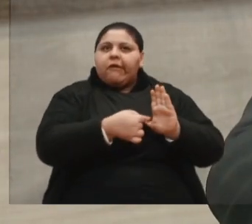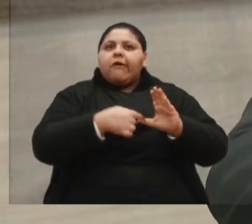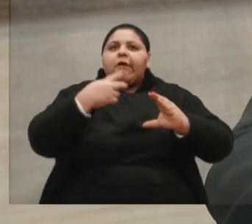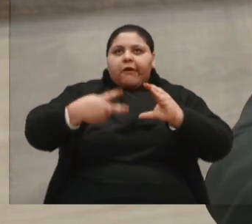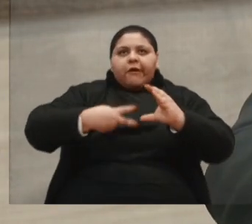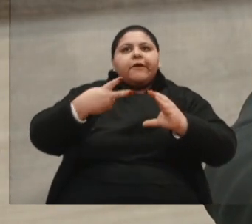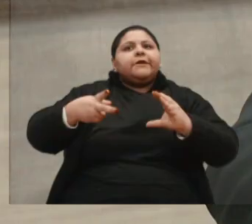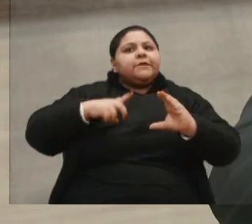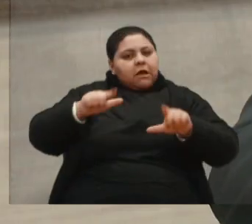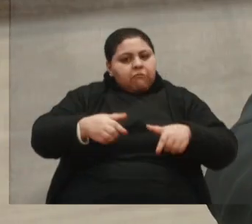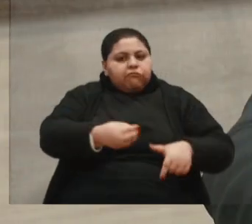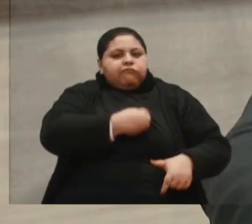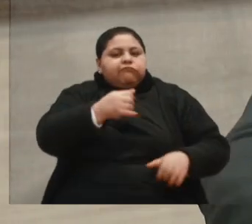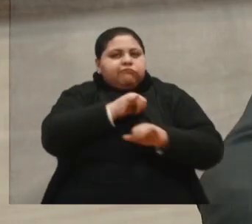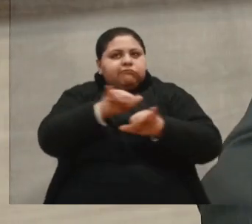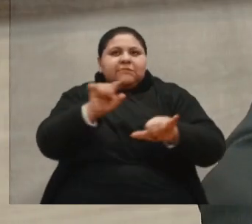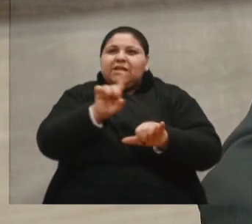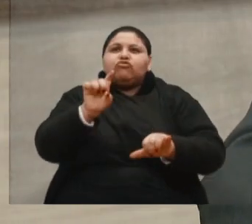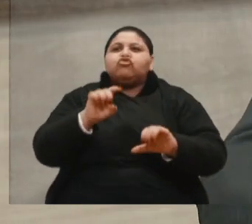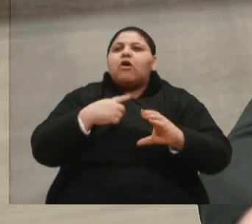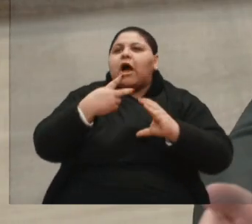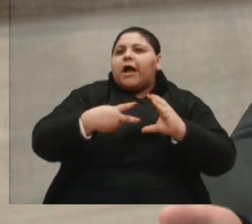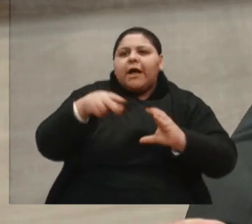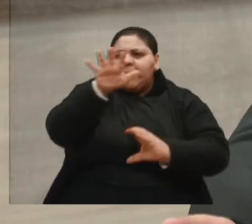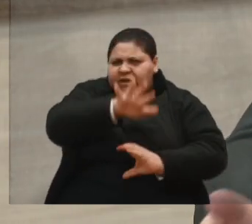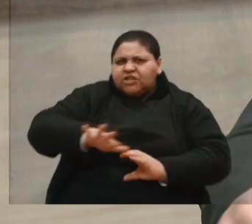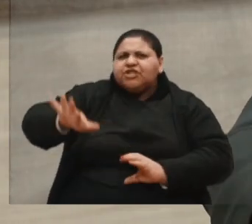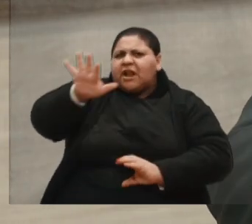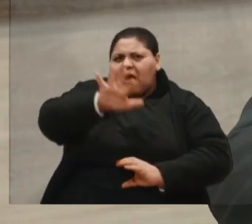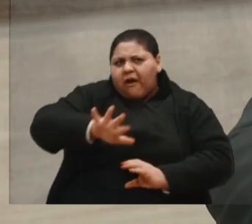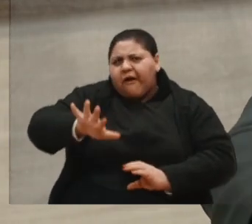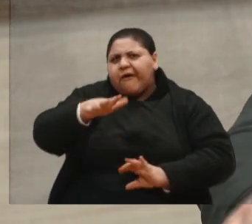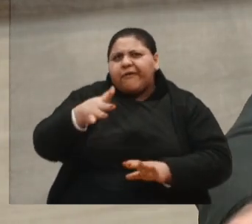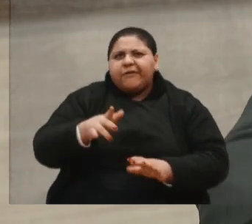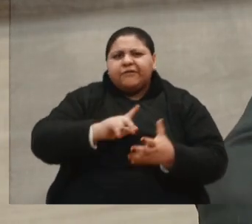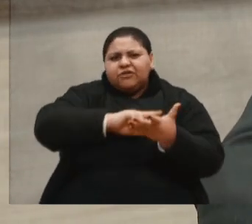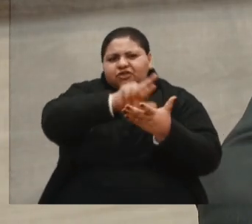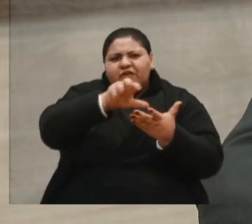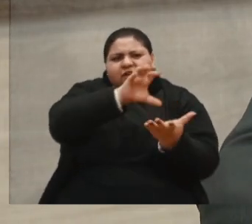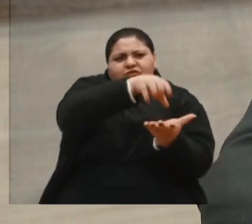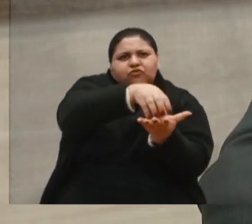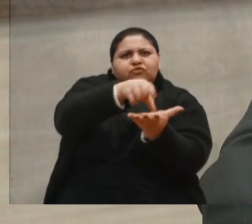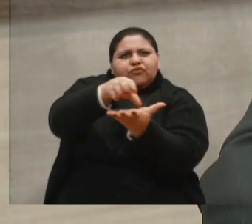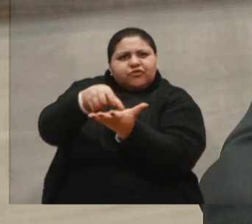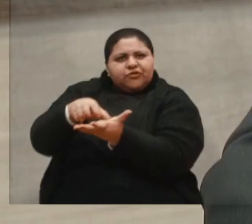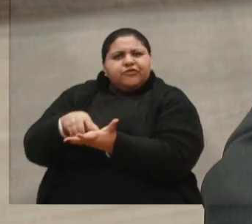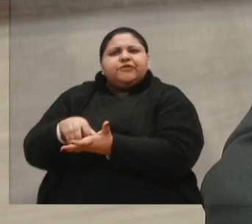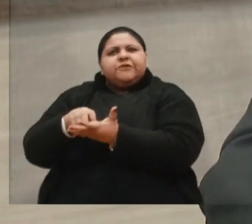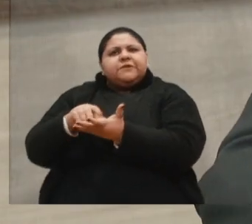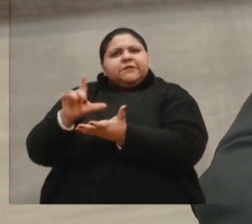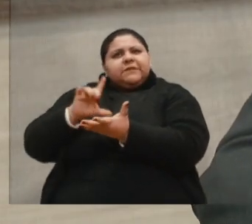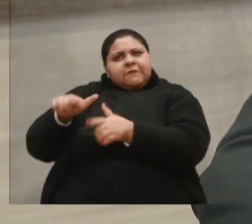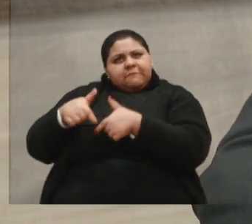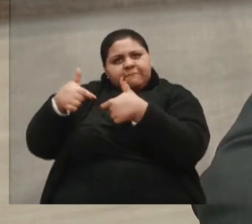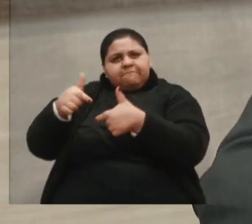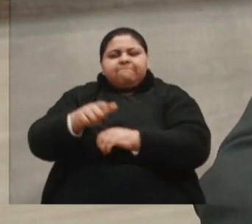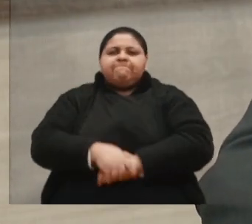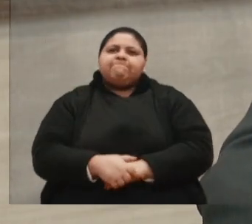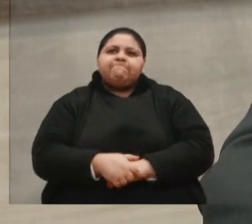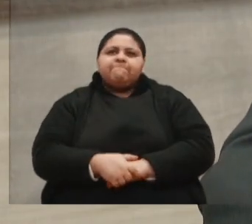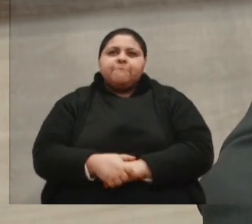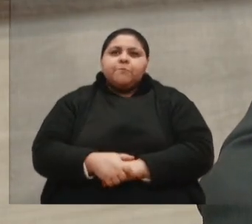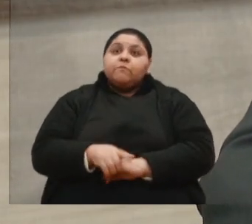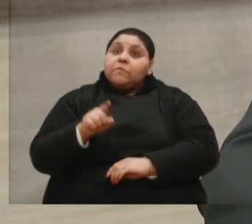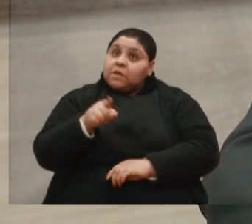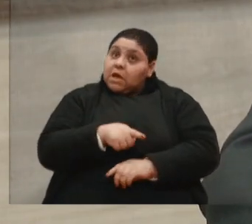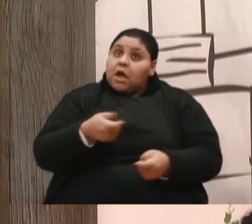Então, a Câmara tem sido muito ativa nessas campanhas, não só a Câmara, de modo geral, diversos órgãos, enfim, têm feito isso.